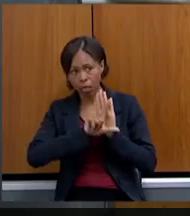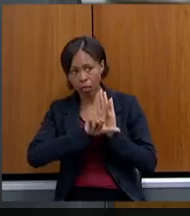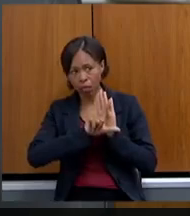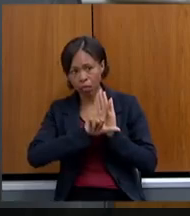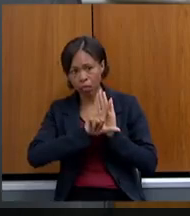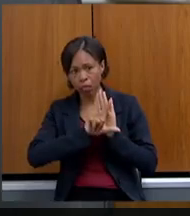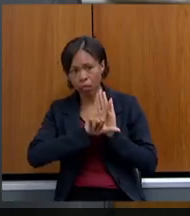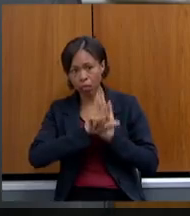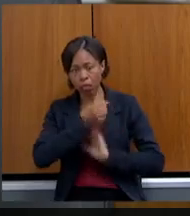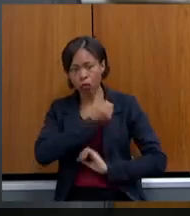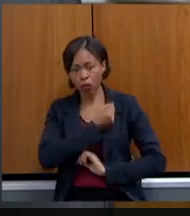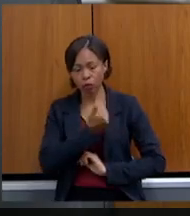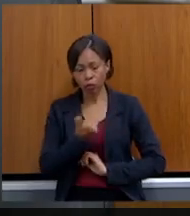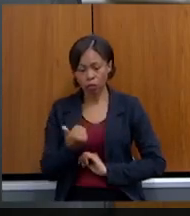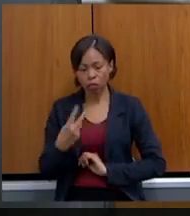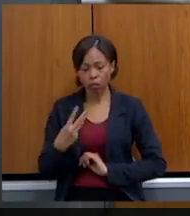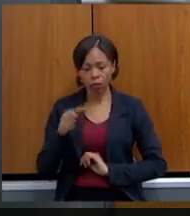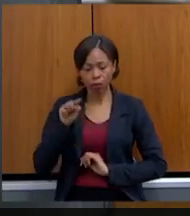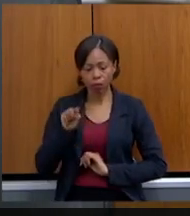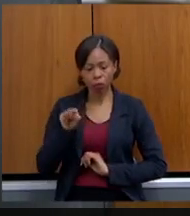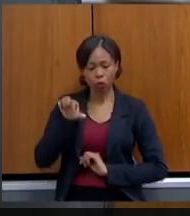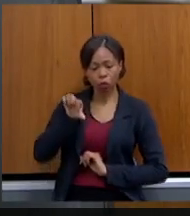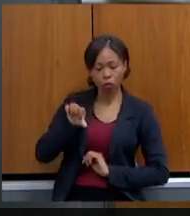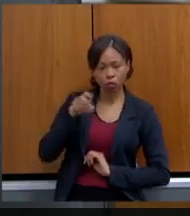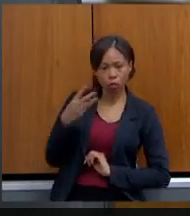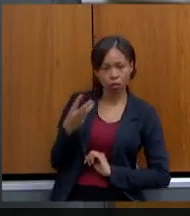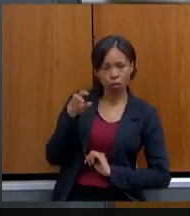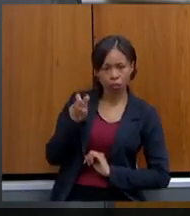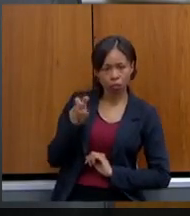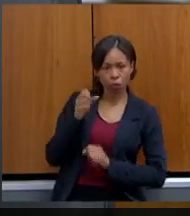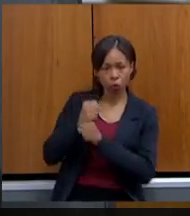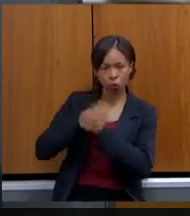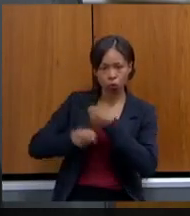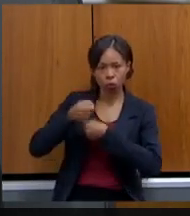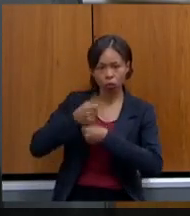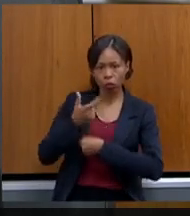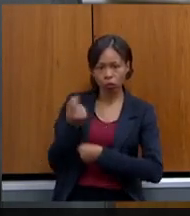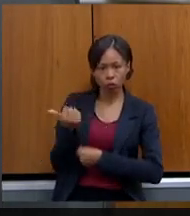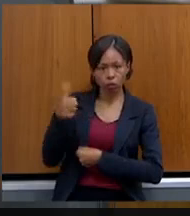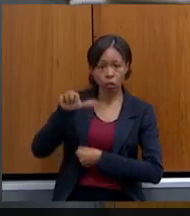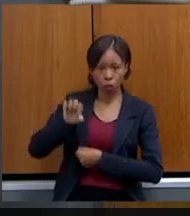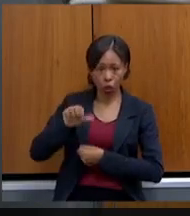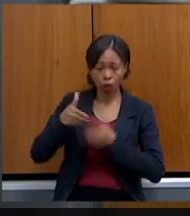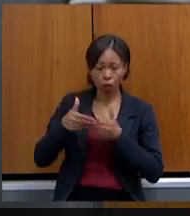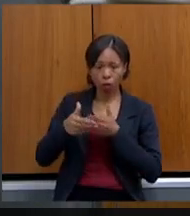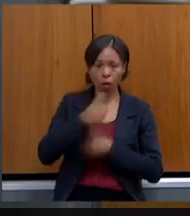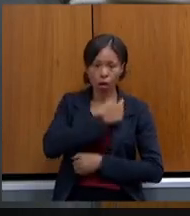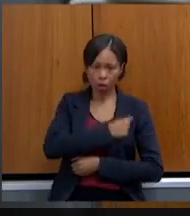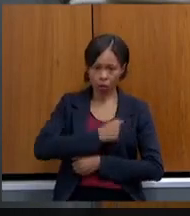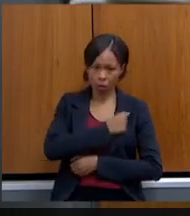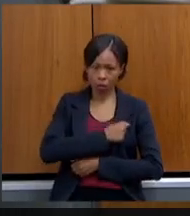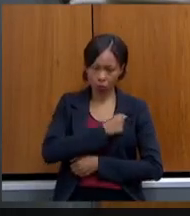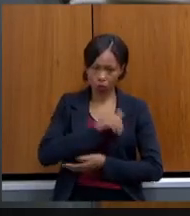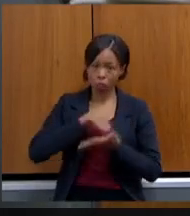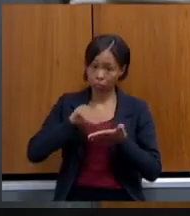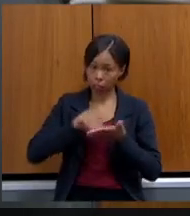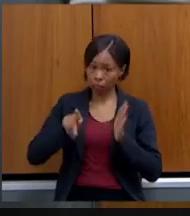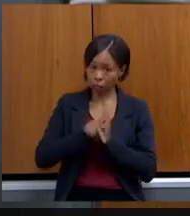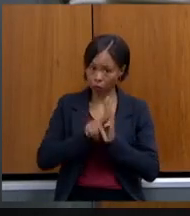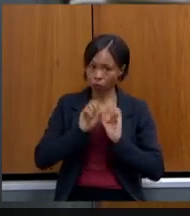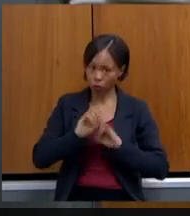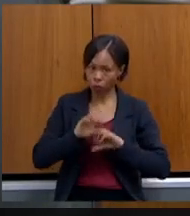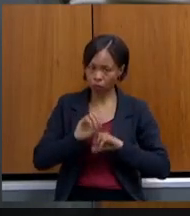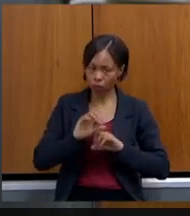dela aqui 13935 de 2019 sai em agosto pela Secretaria de Estado de Educação